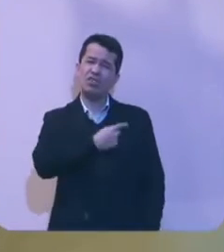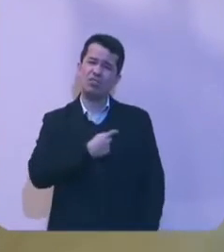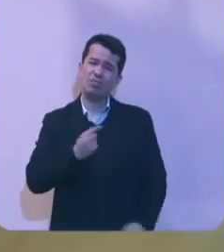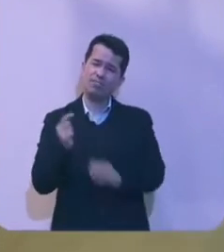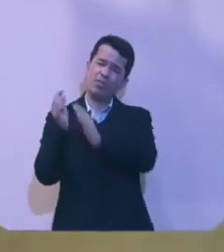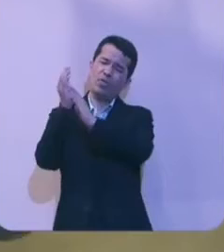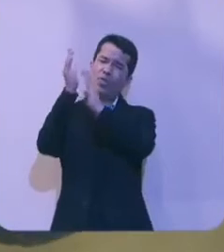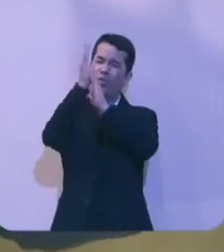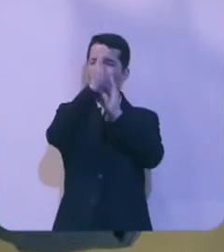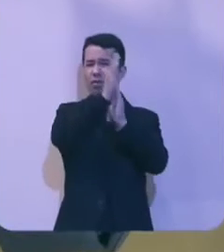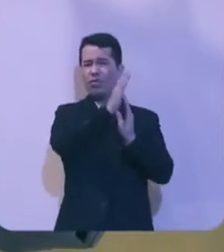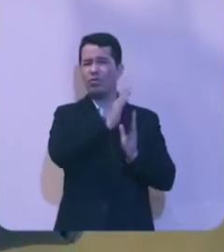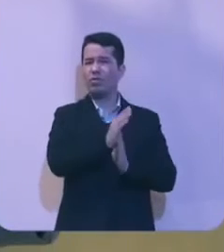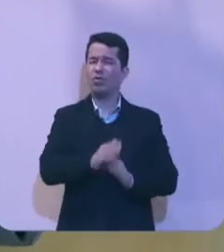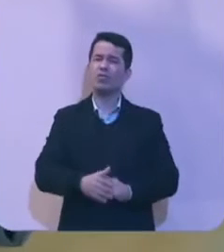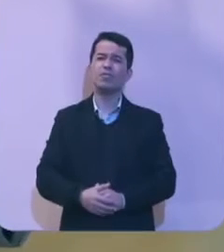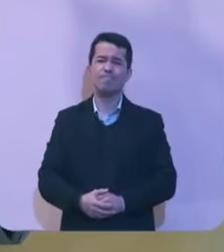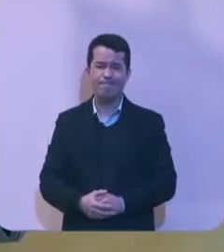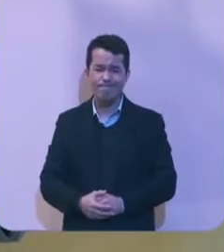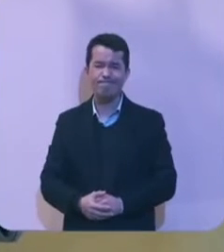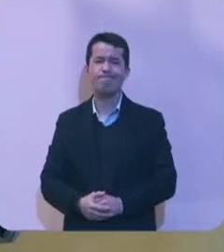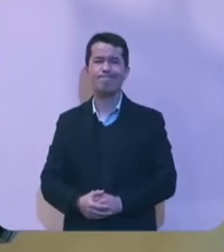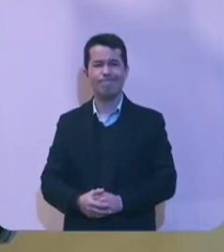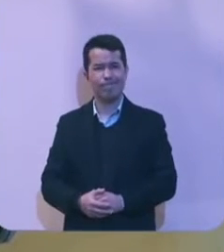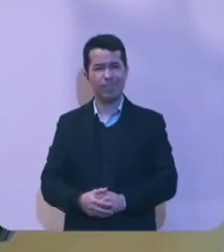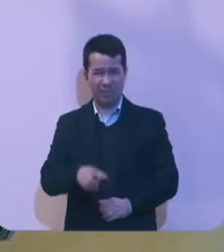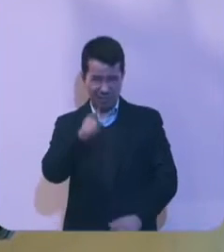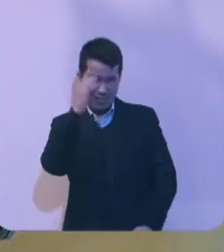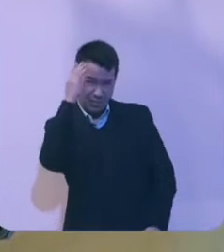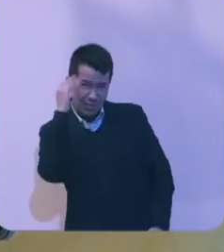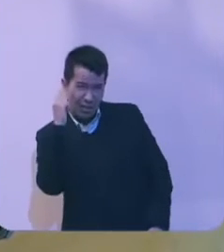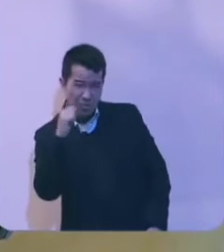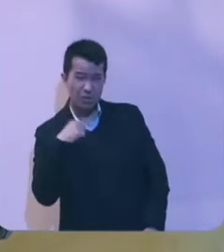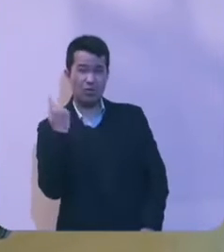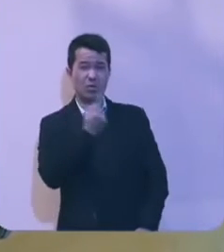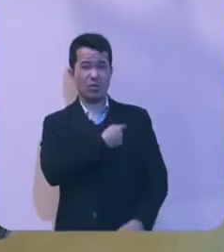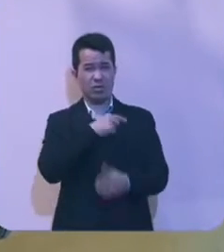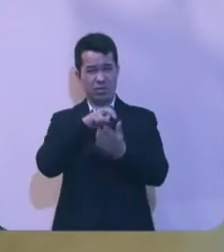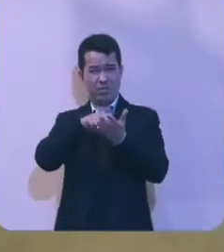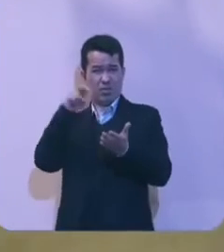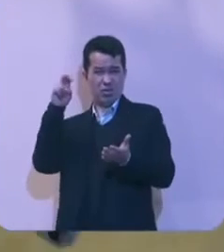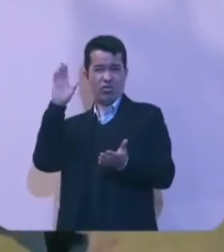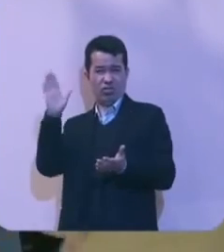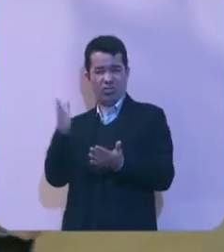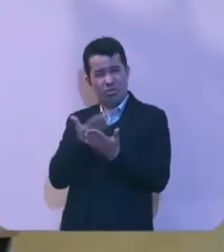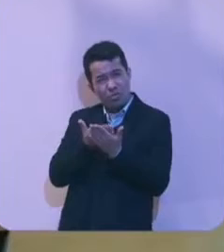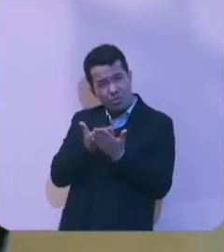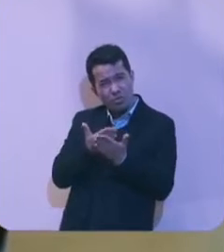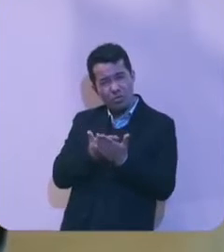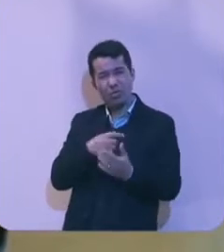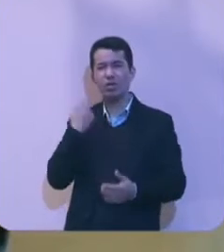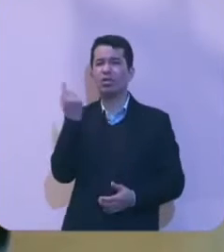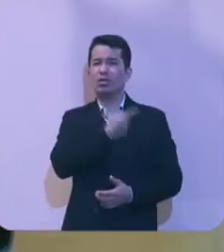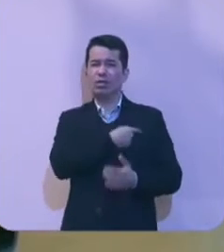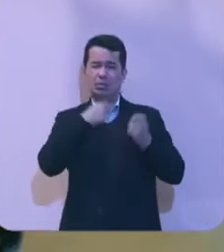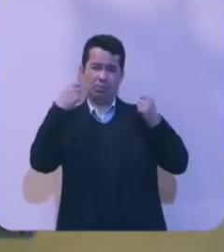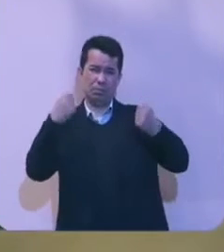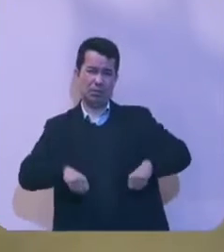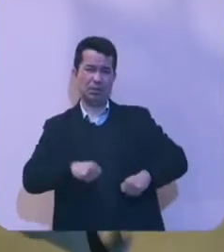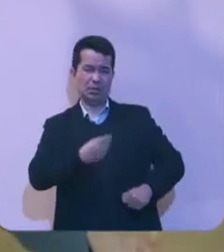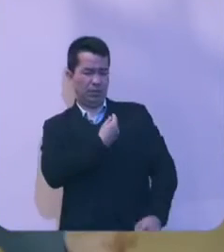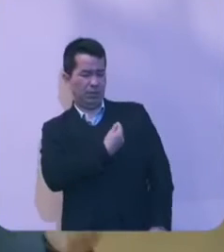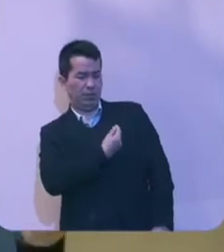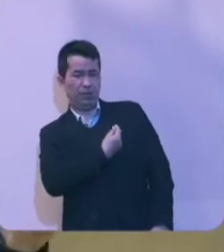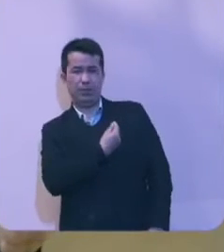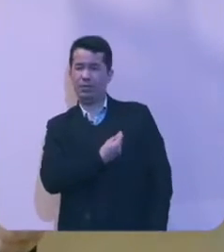Se a gente aprendeu na primeira parte desse sermão que a gente tem que se consagrar, que a gente tem que